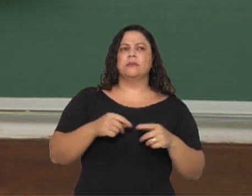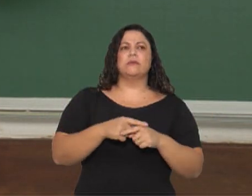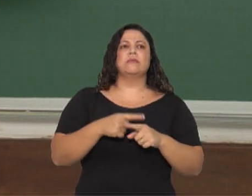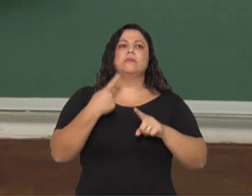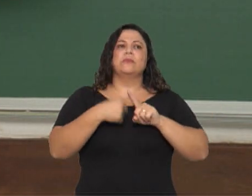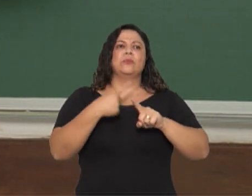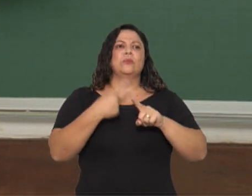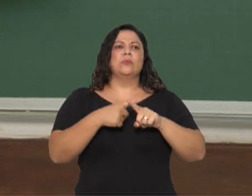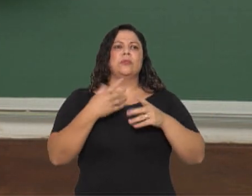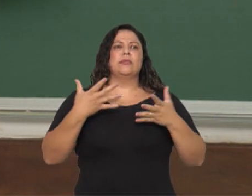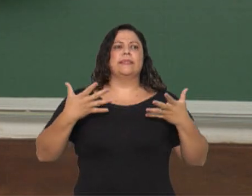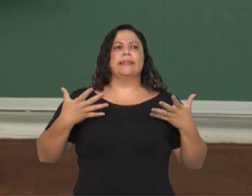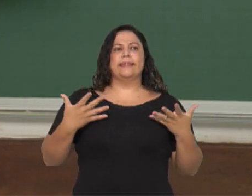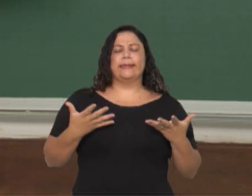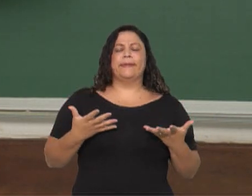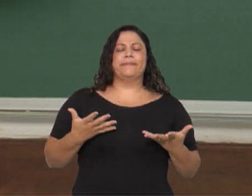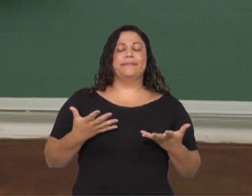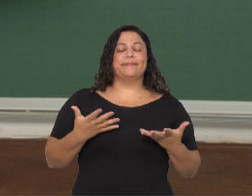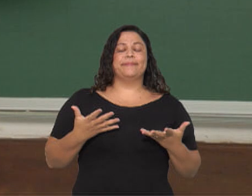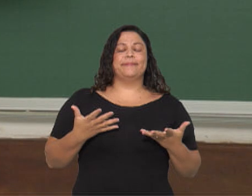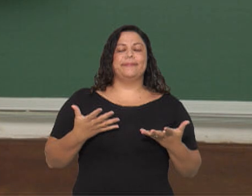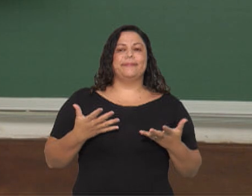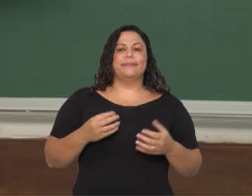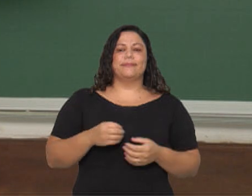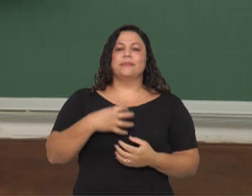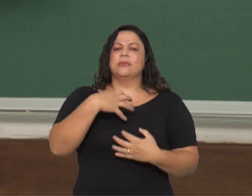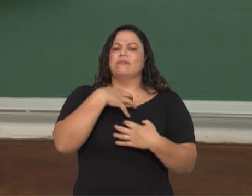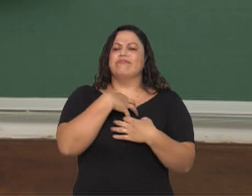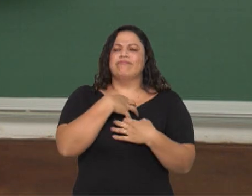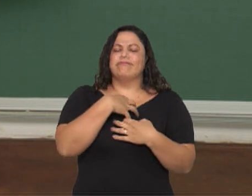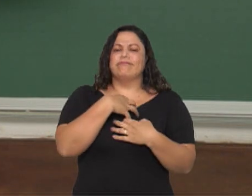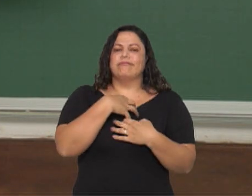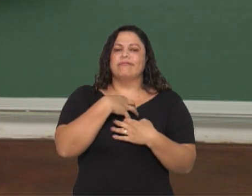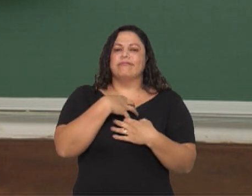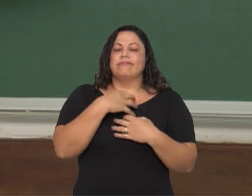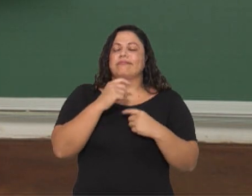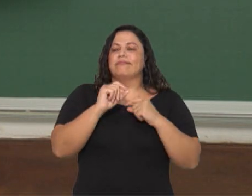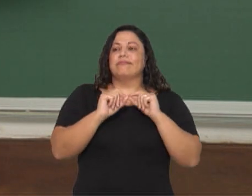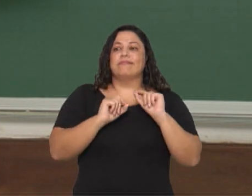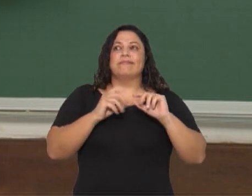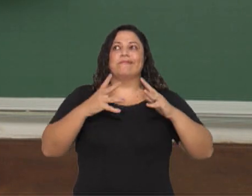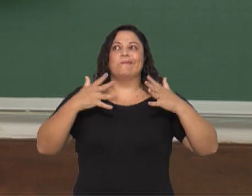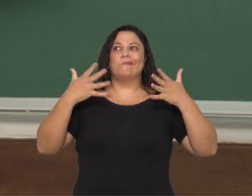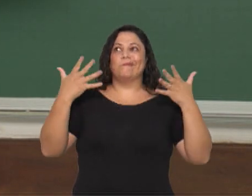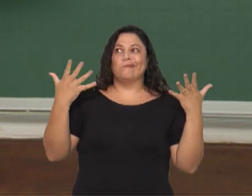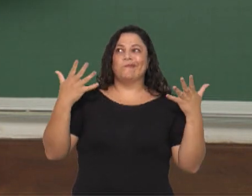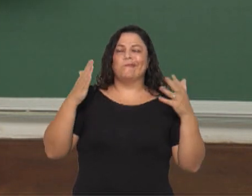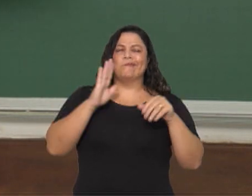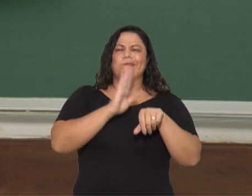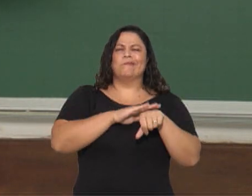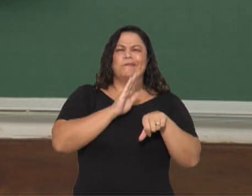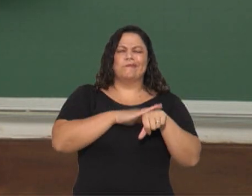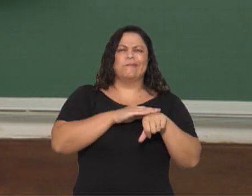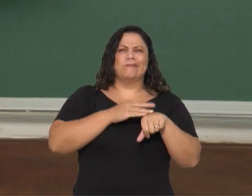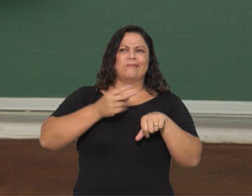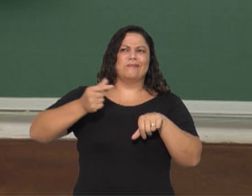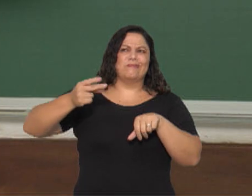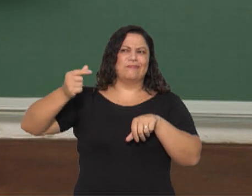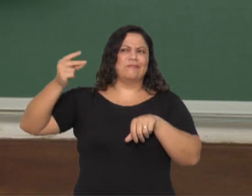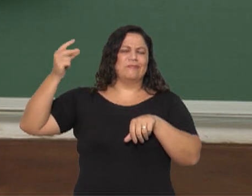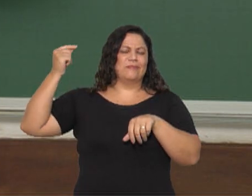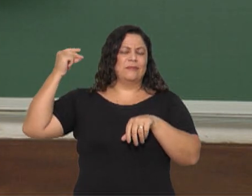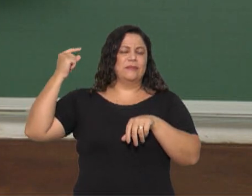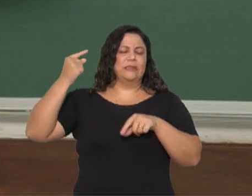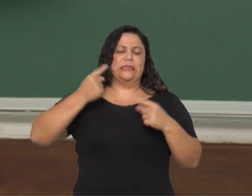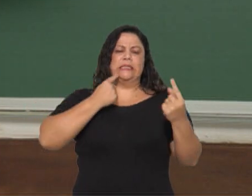por ejemplo, a situação que nós temos é a dependência, porque faz algum tempo muito se discutia sobre a